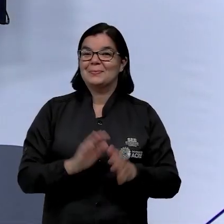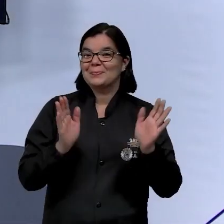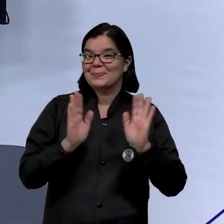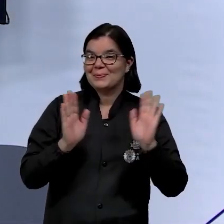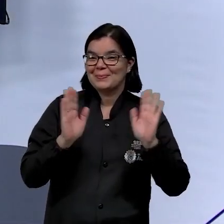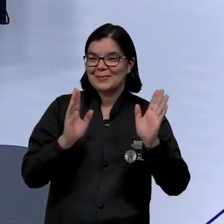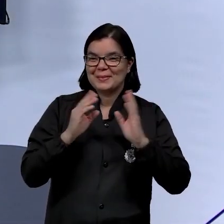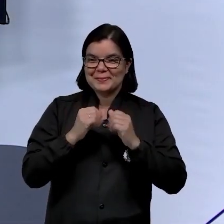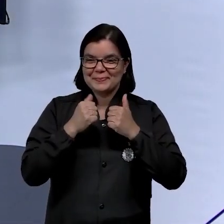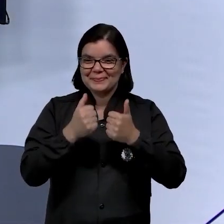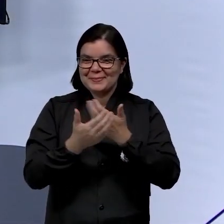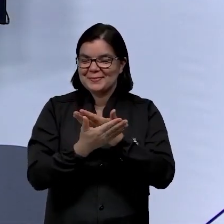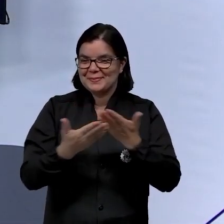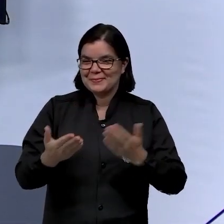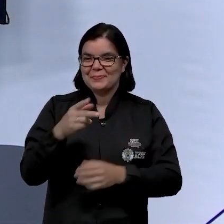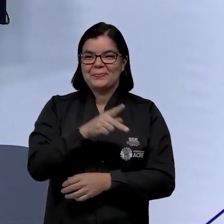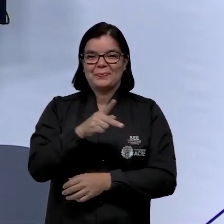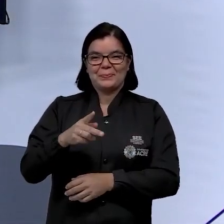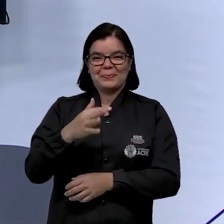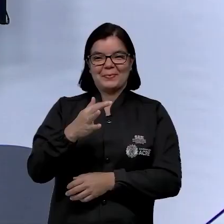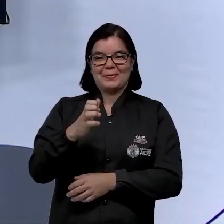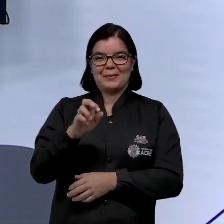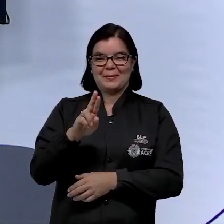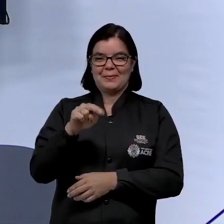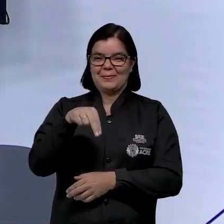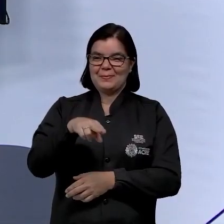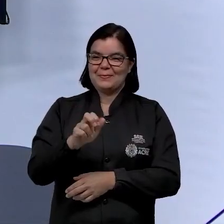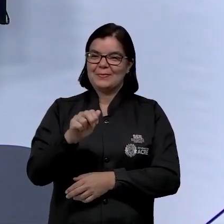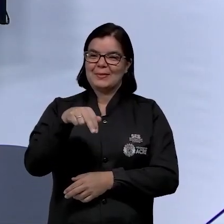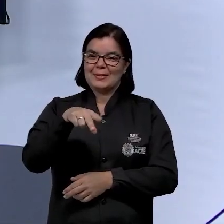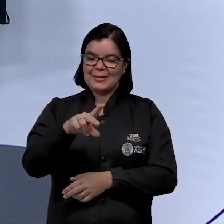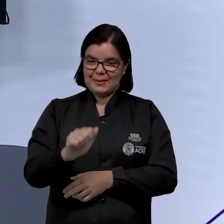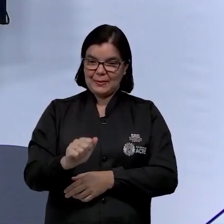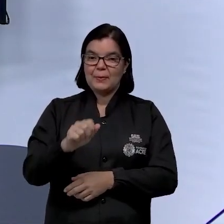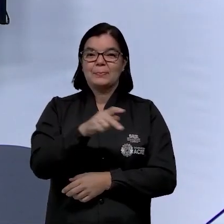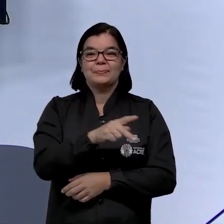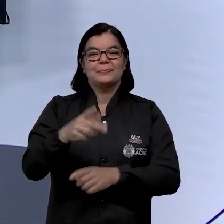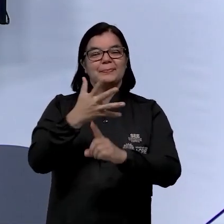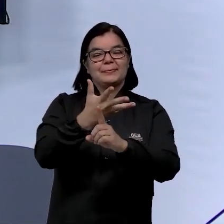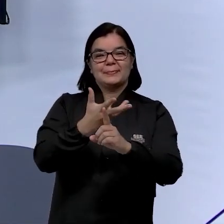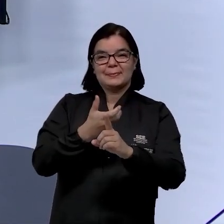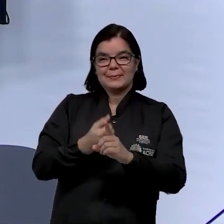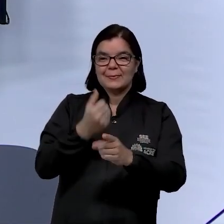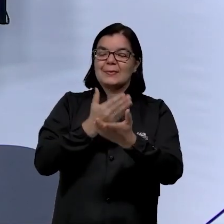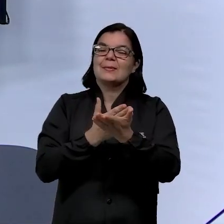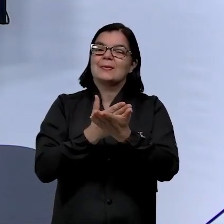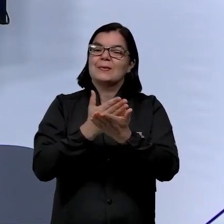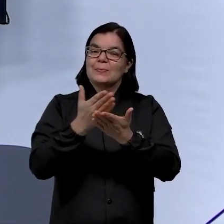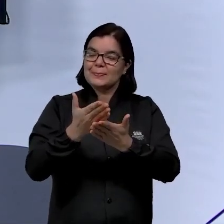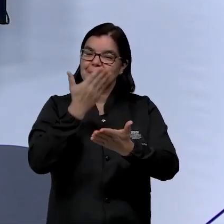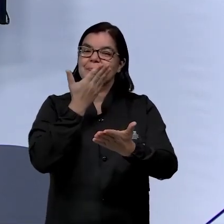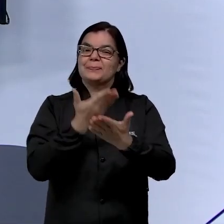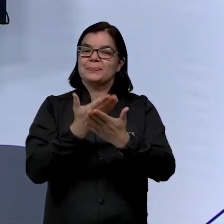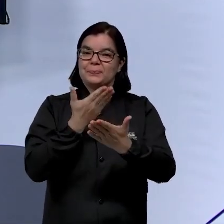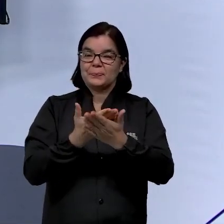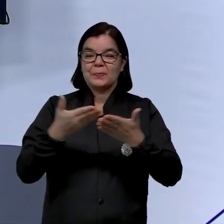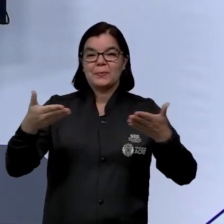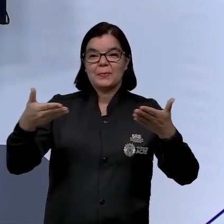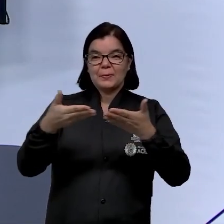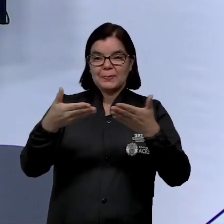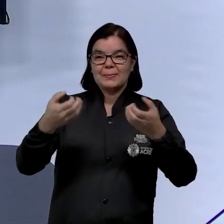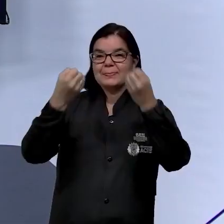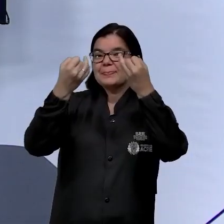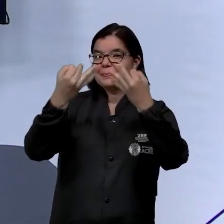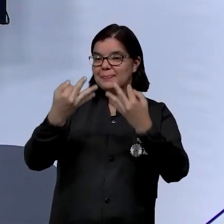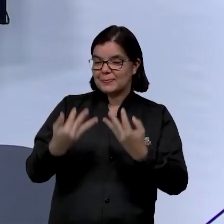Olá, pessoal, tudo bem? Eu sou a professora Fernanda Gomes, professora de arte, e nós estamos começando mais uma aula. Hoje nós vamos falar